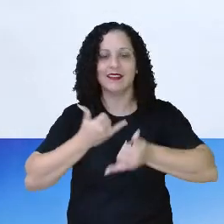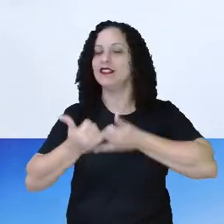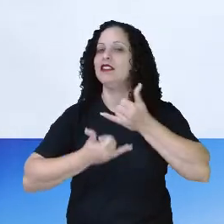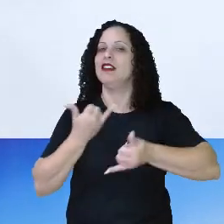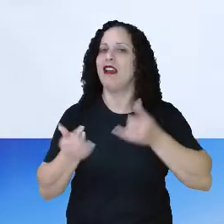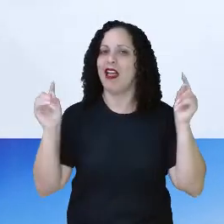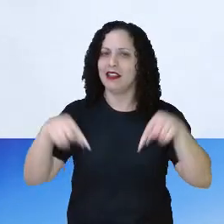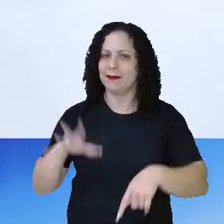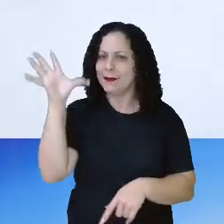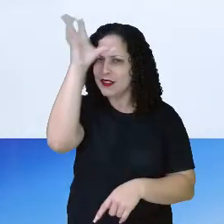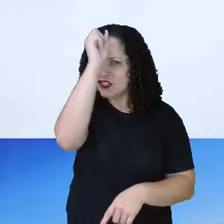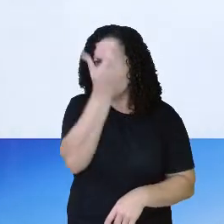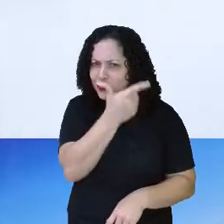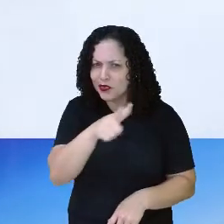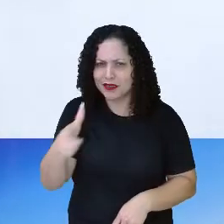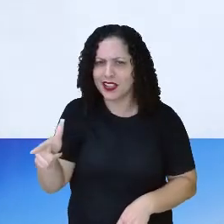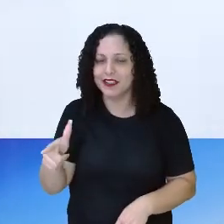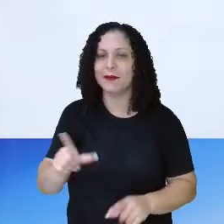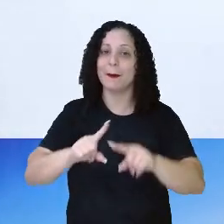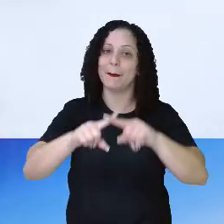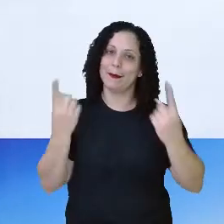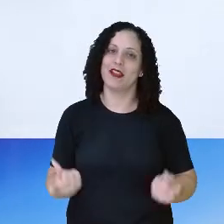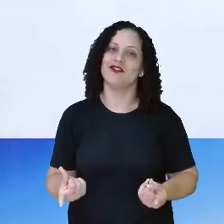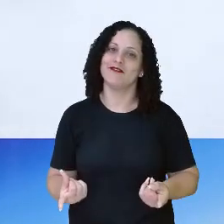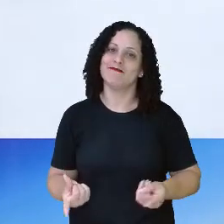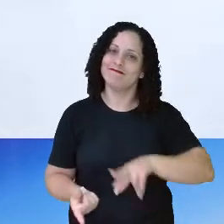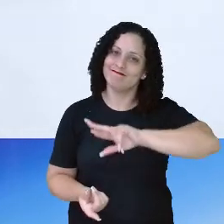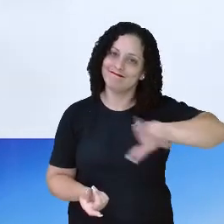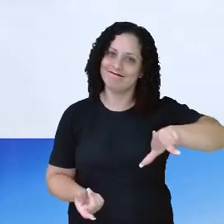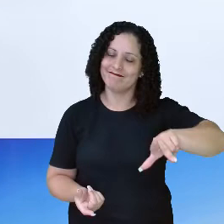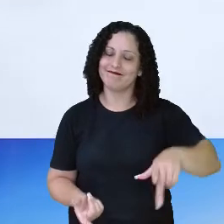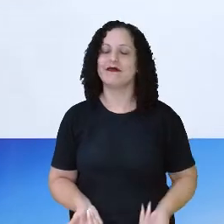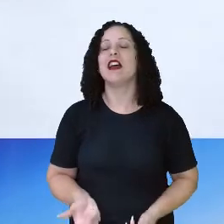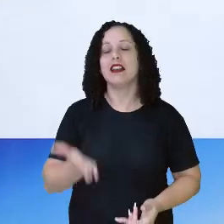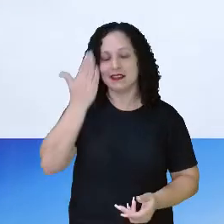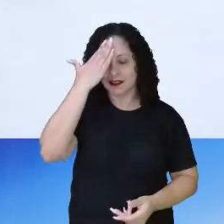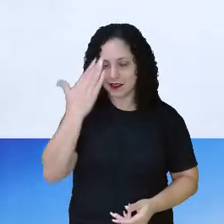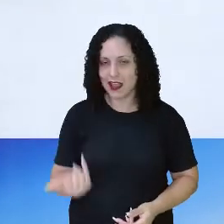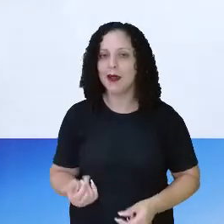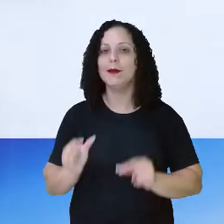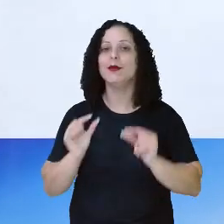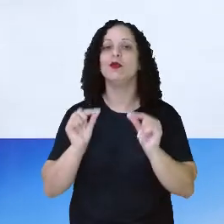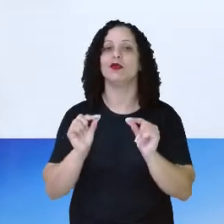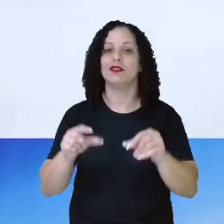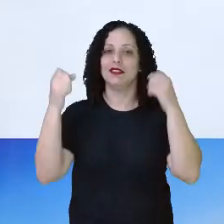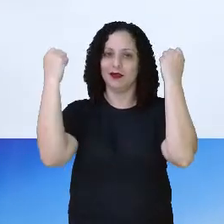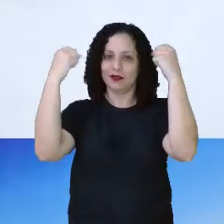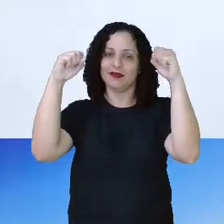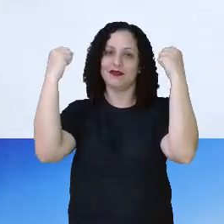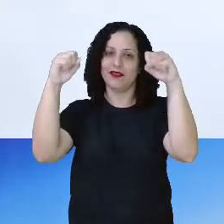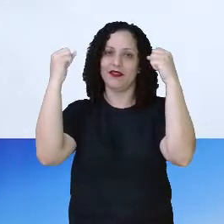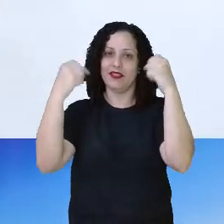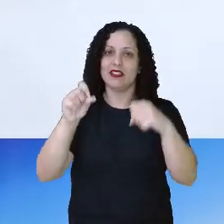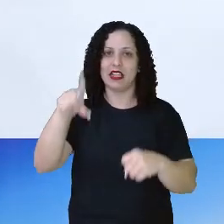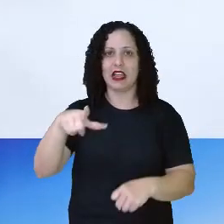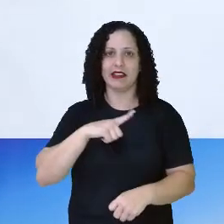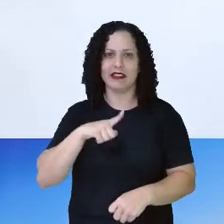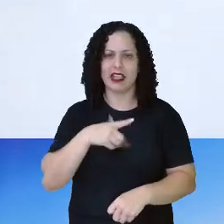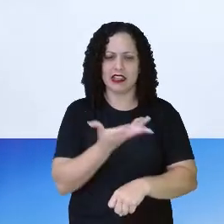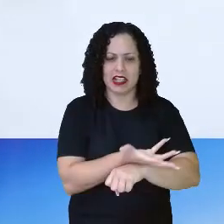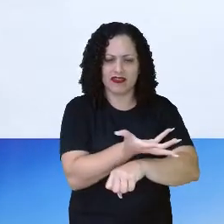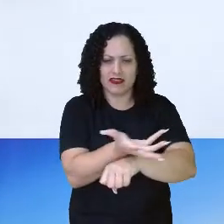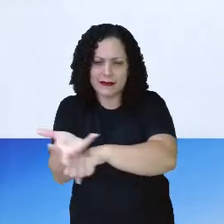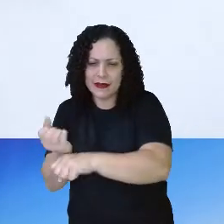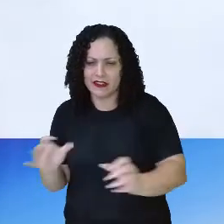há aprendizagem, não é? A gente sabe que não é verdade, que na educação física, além da